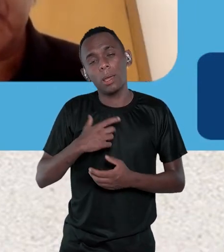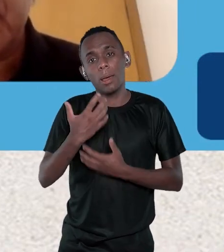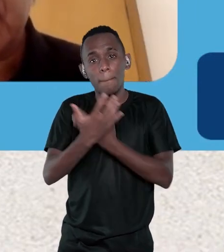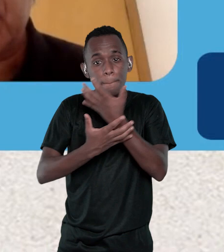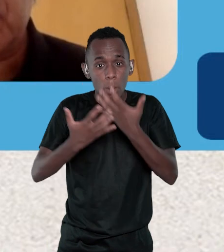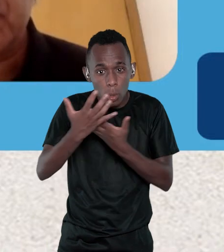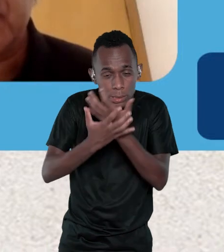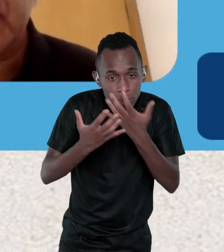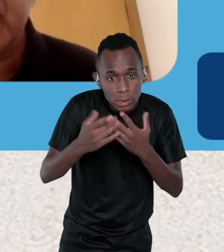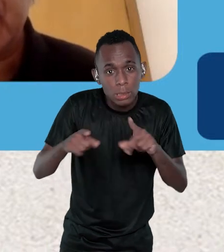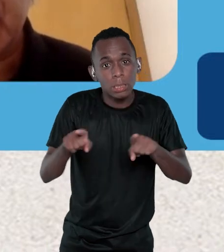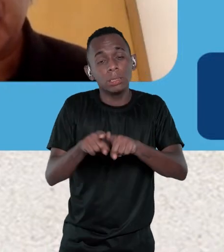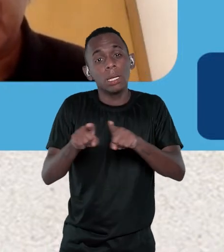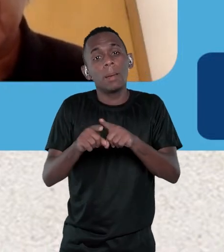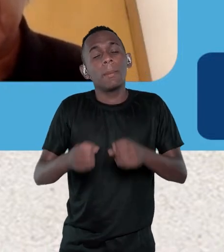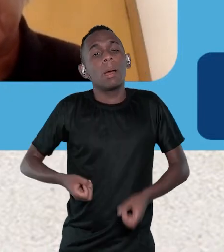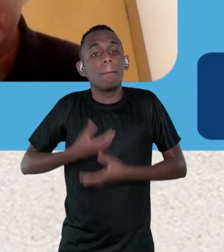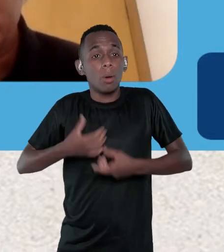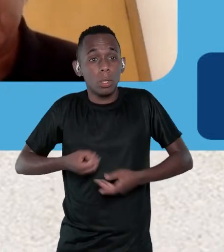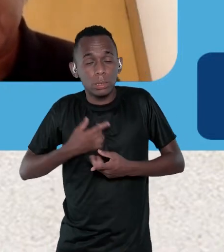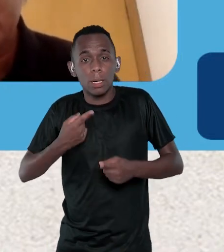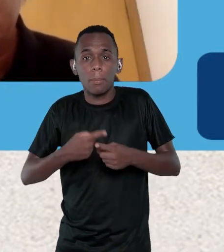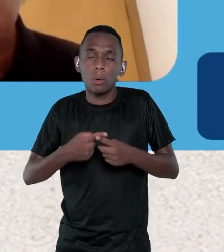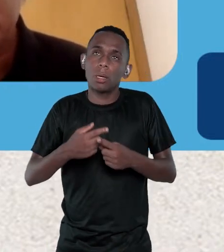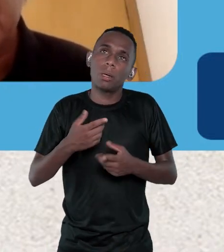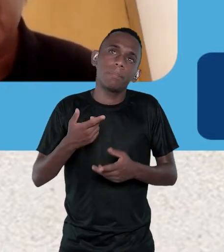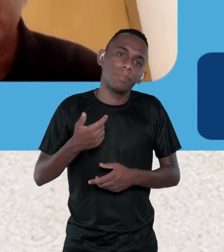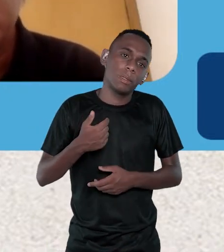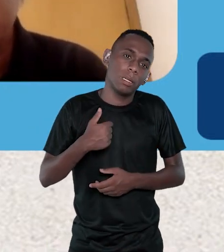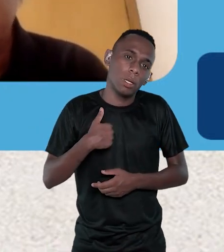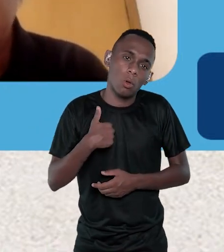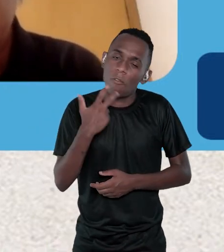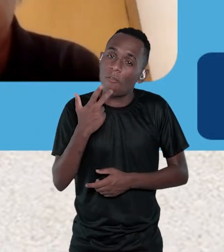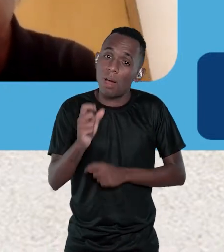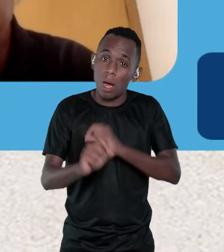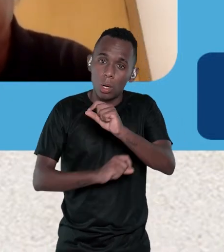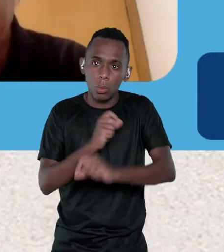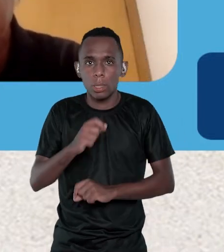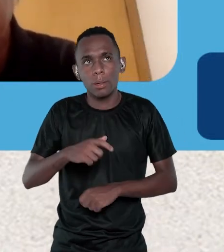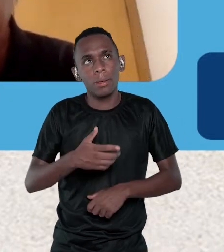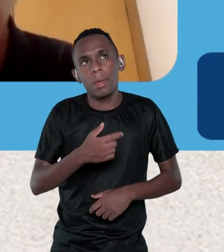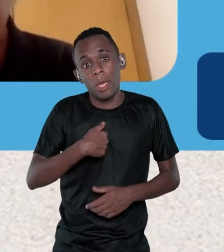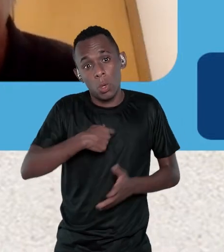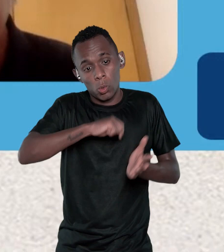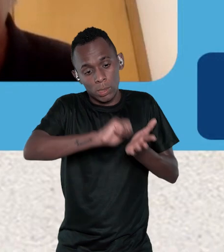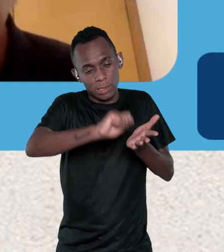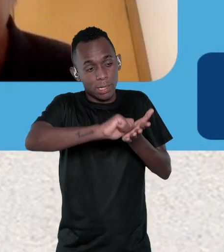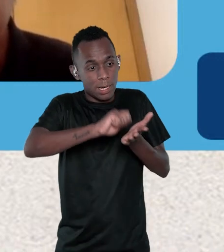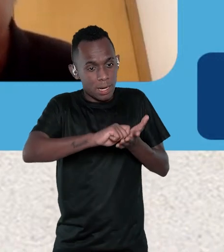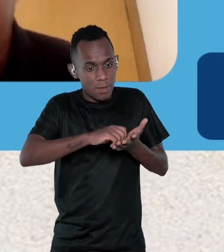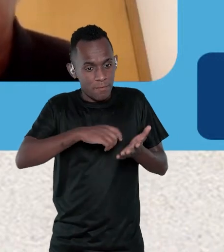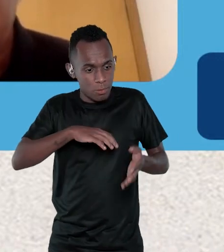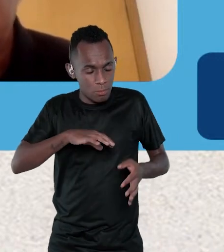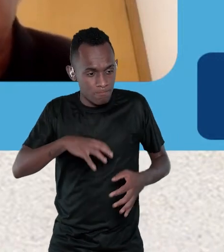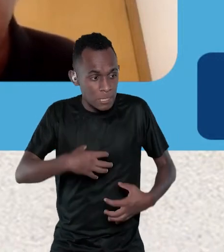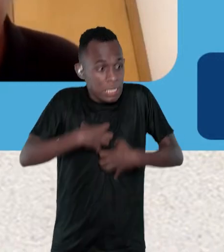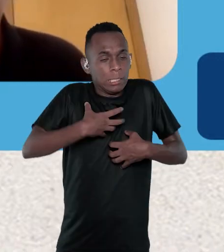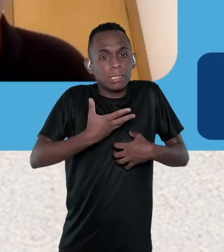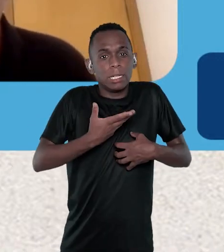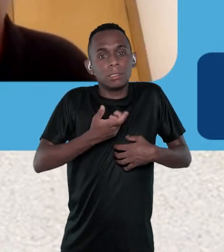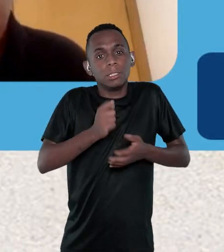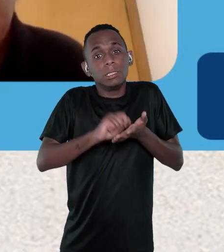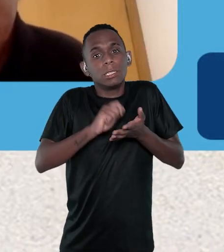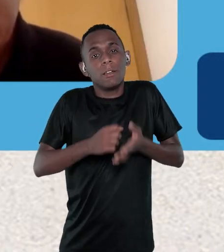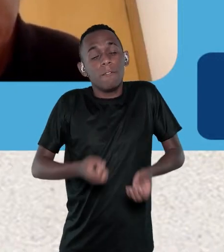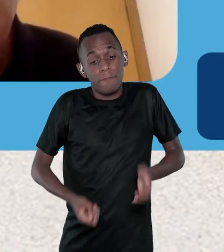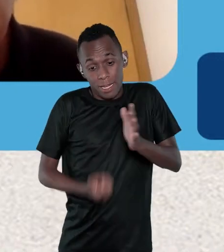a poesia e a música, né? Porque são relatos. A gente, quando eu falo que eu não faço poesia quando eu quero,